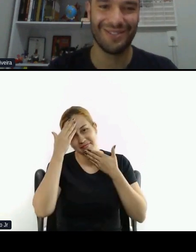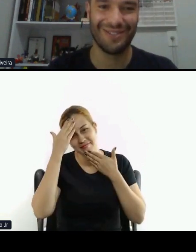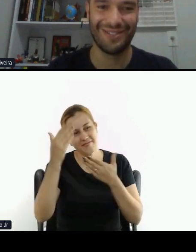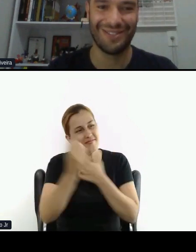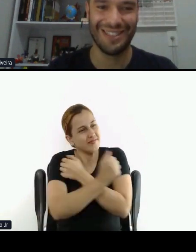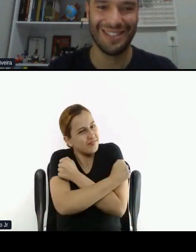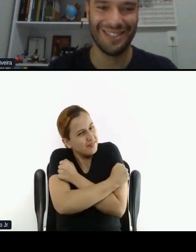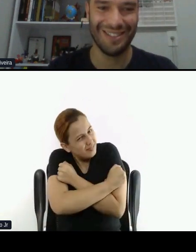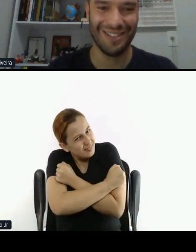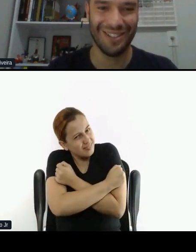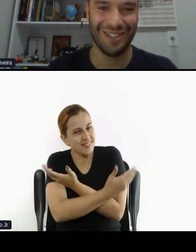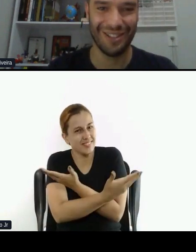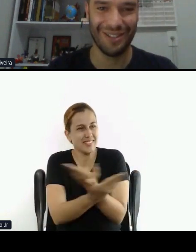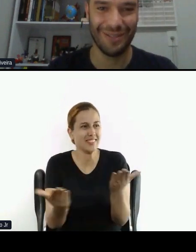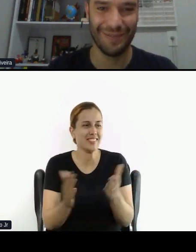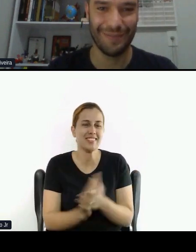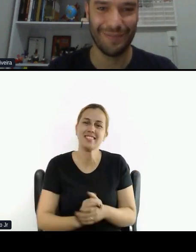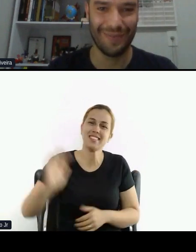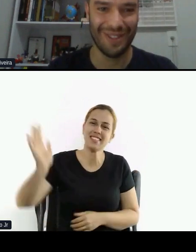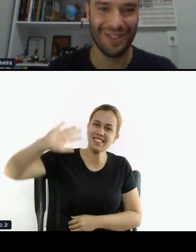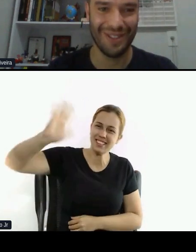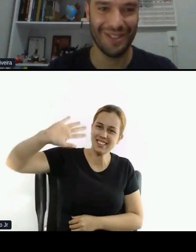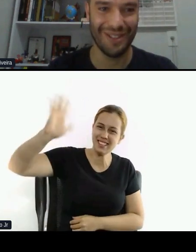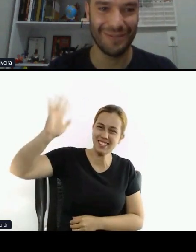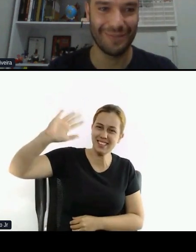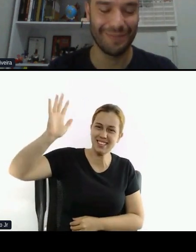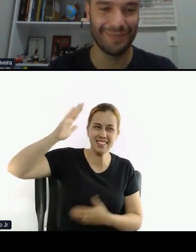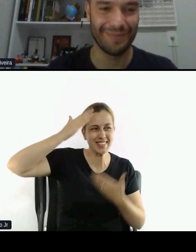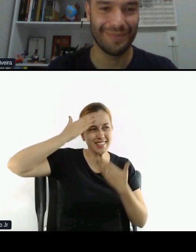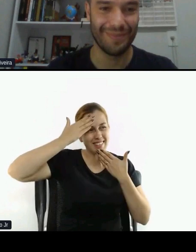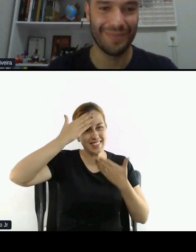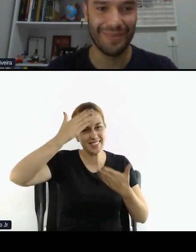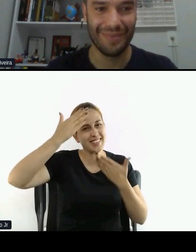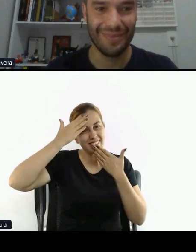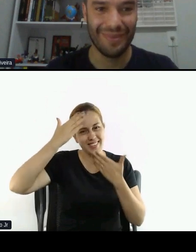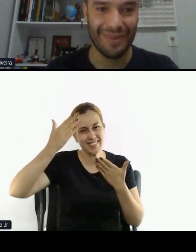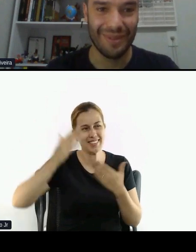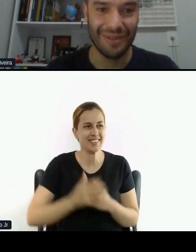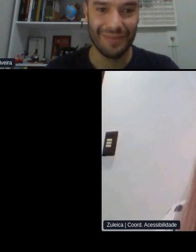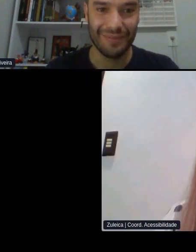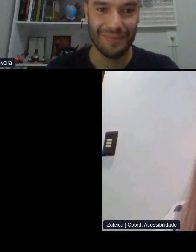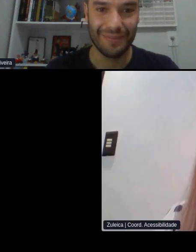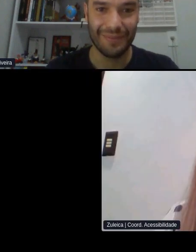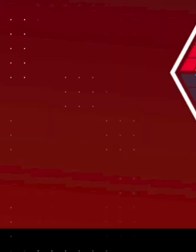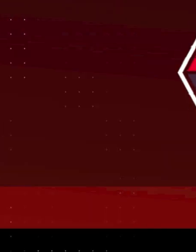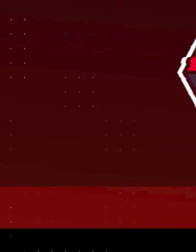abraço a todos. Abração, tchau, tchau. Obrigada, gente. Falou.